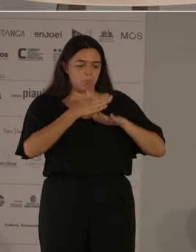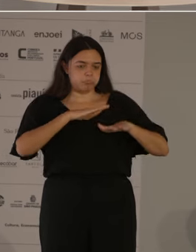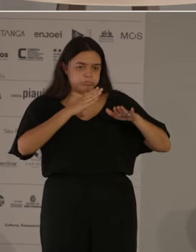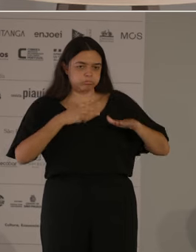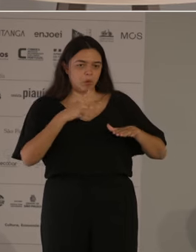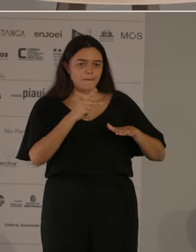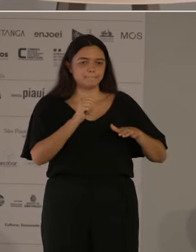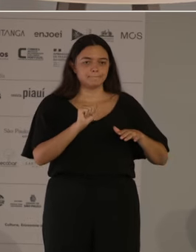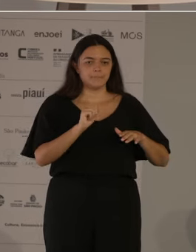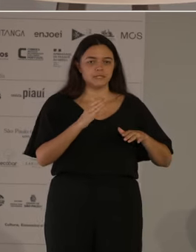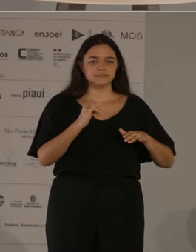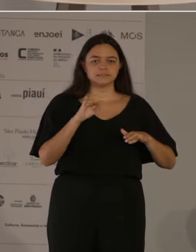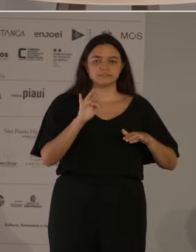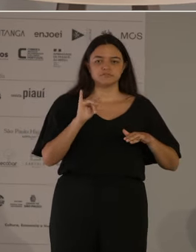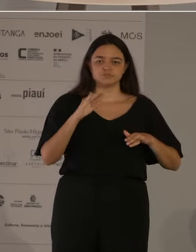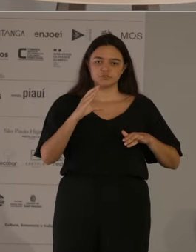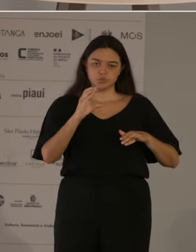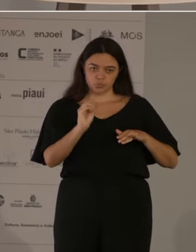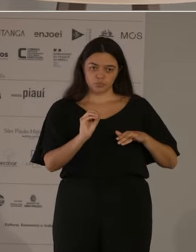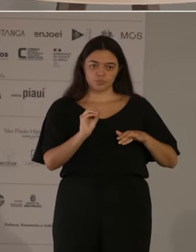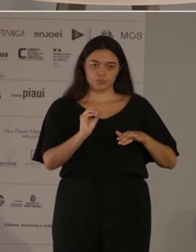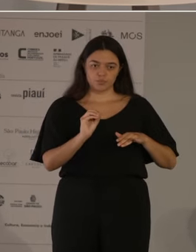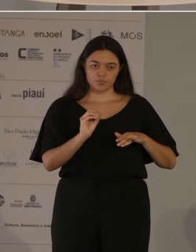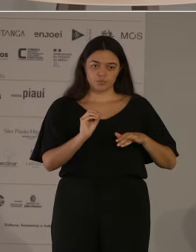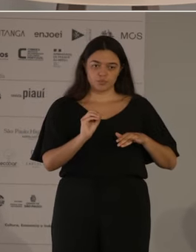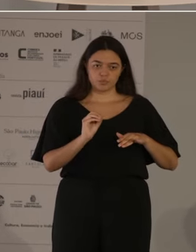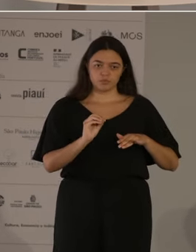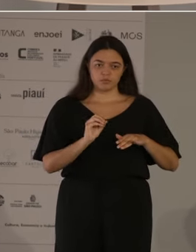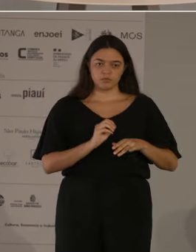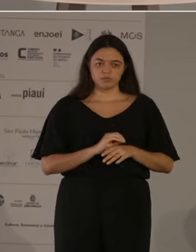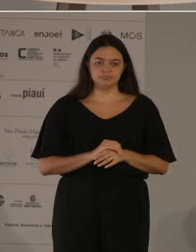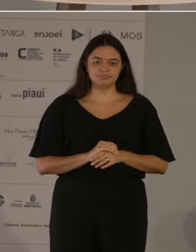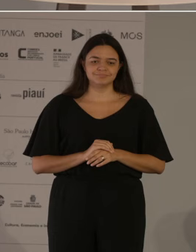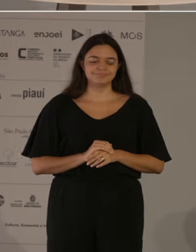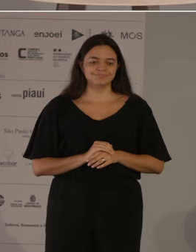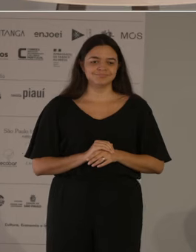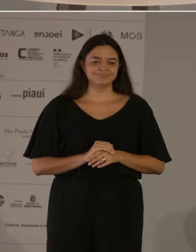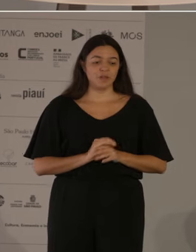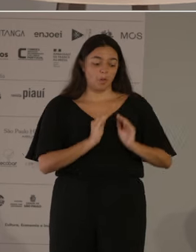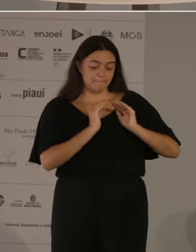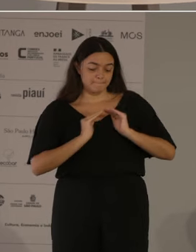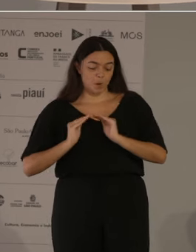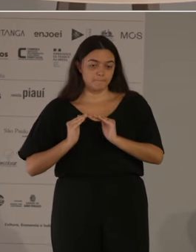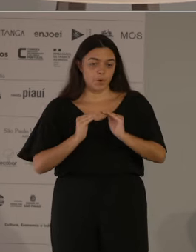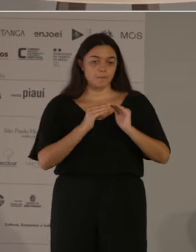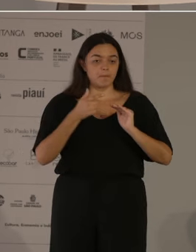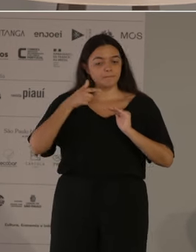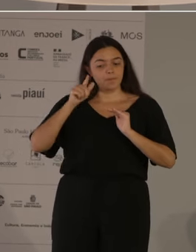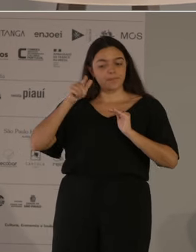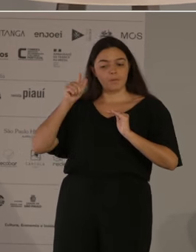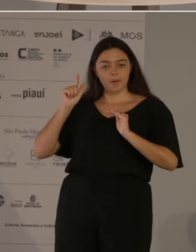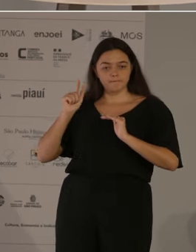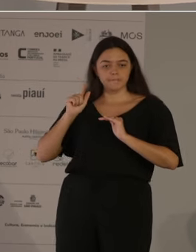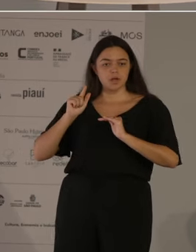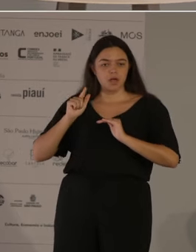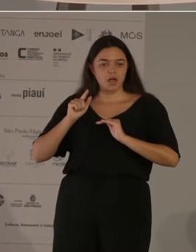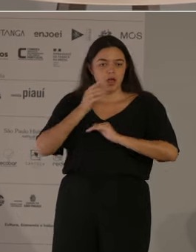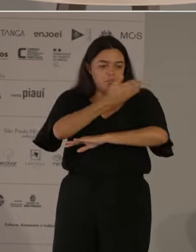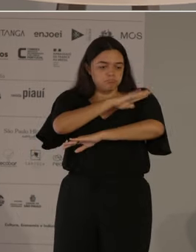defende isso com convicção, de que os habitantes os habitantes antigos da Serra da Capivara